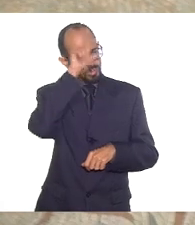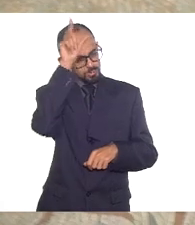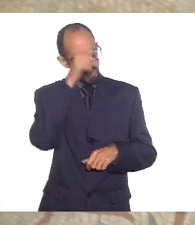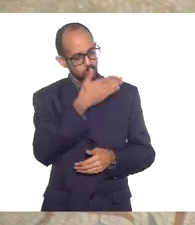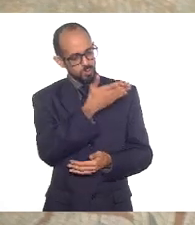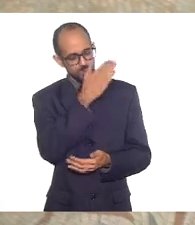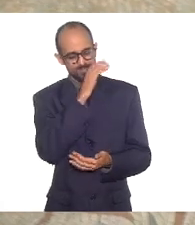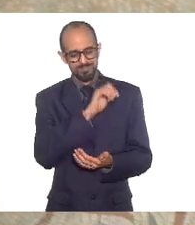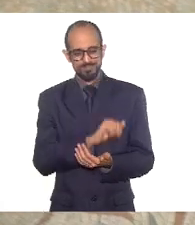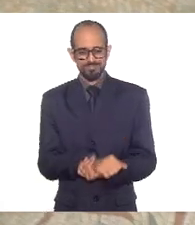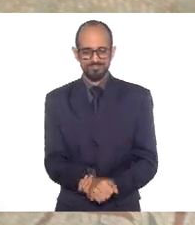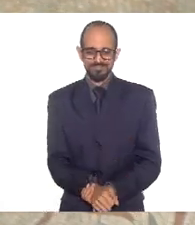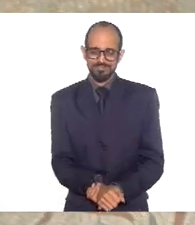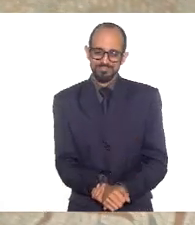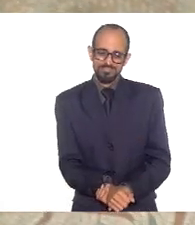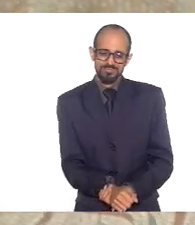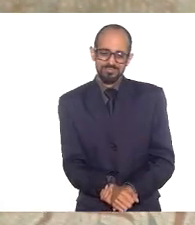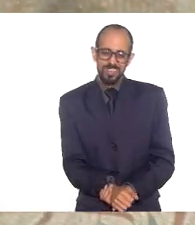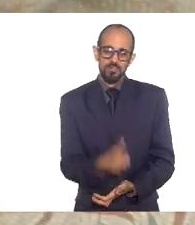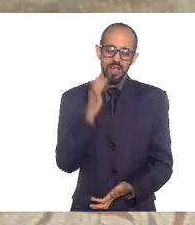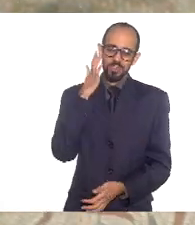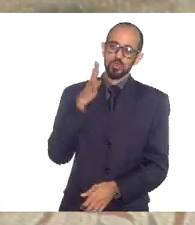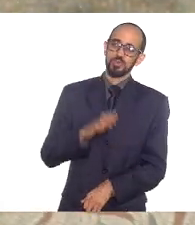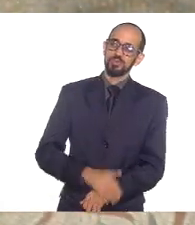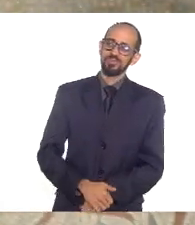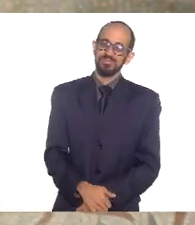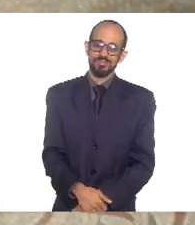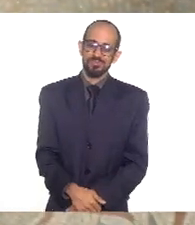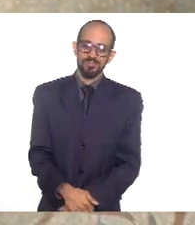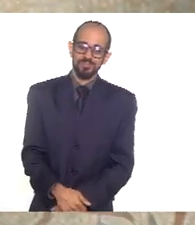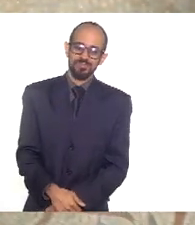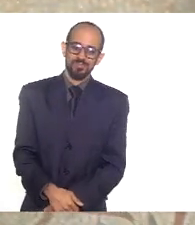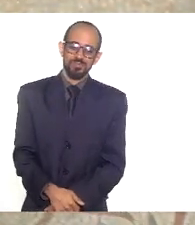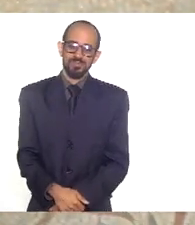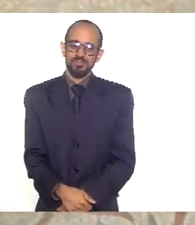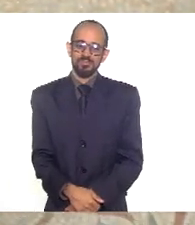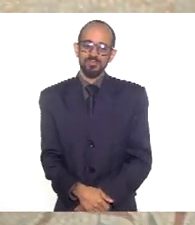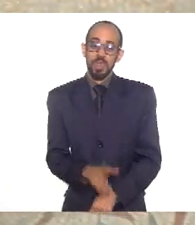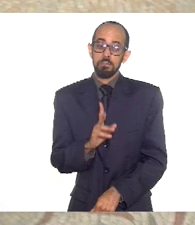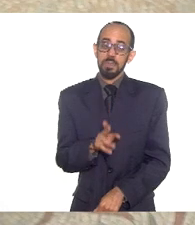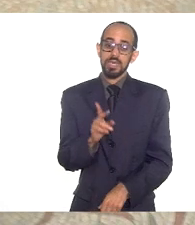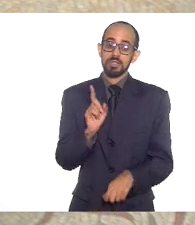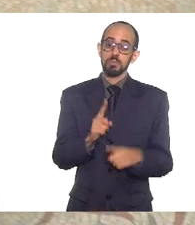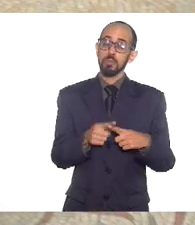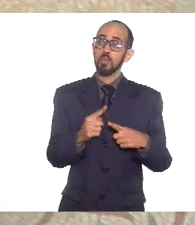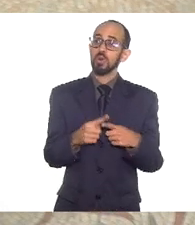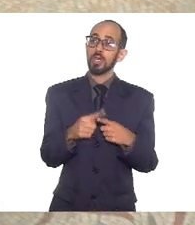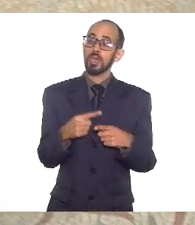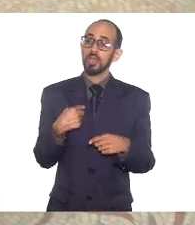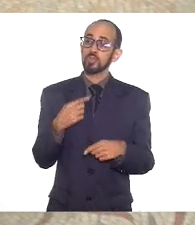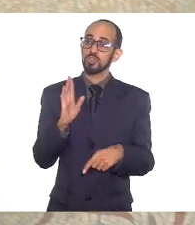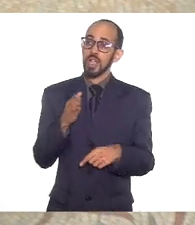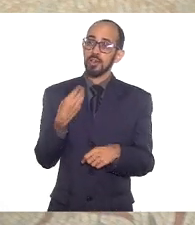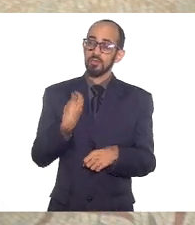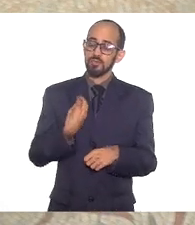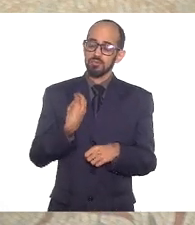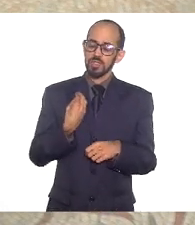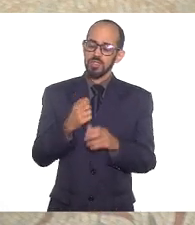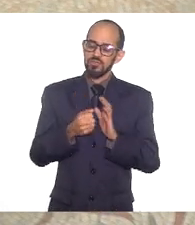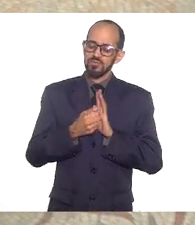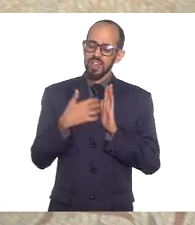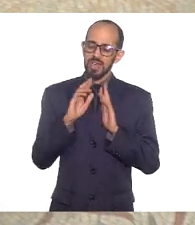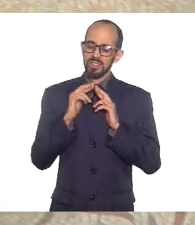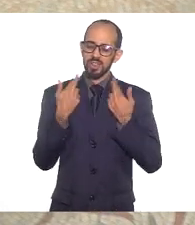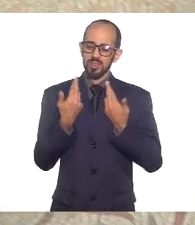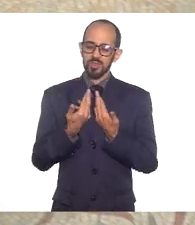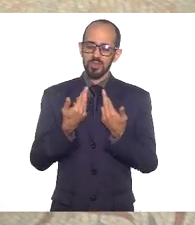Paulo e é muito fácil até mesmo porque convivi com ele em várias reuniões da comissão